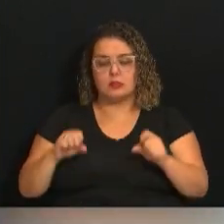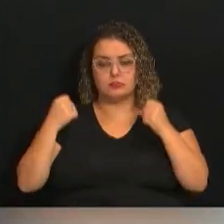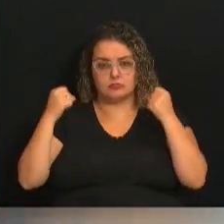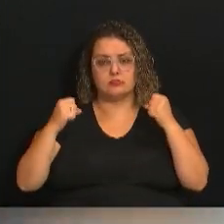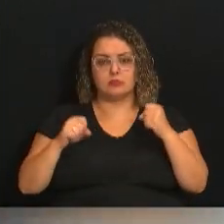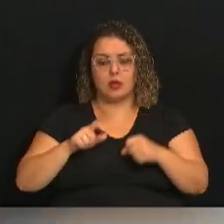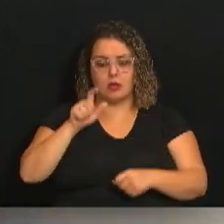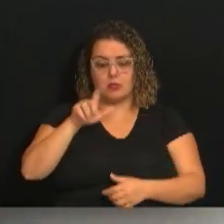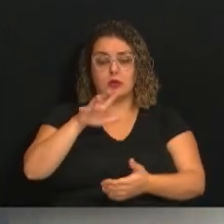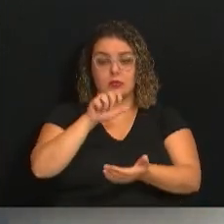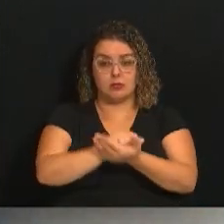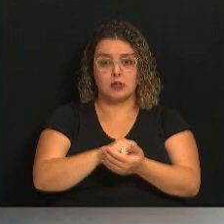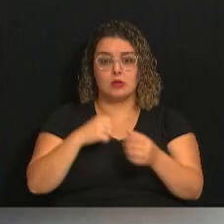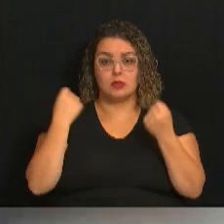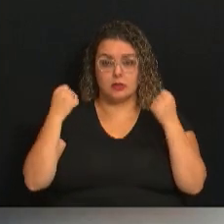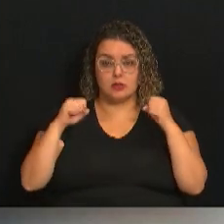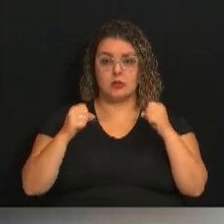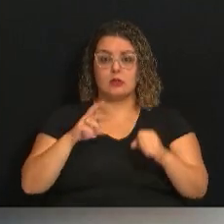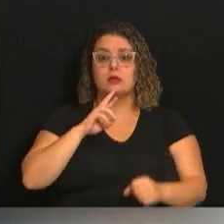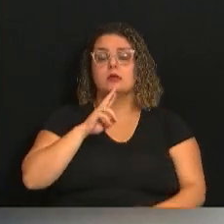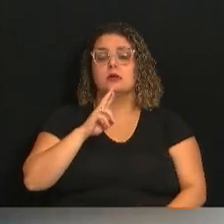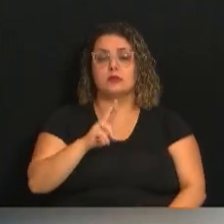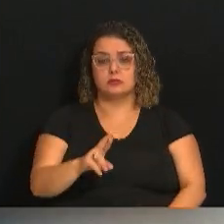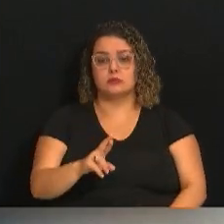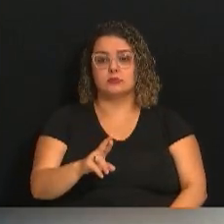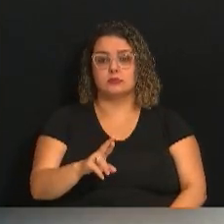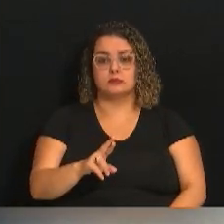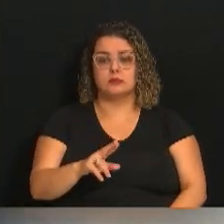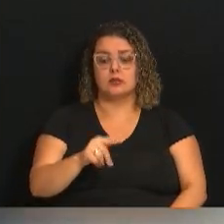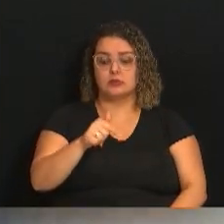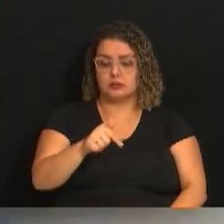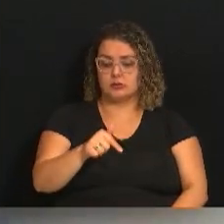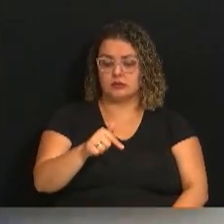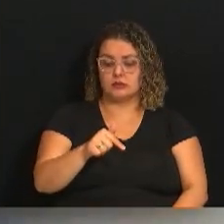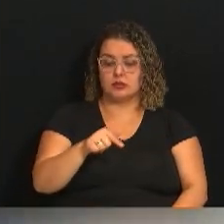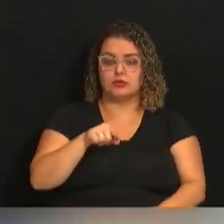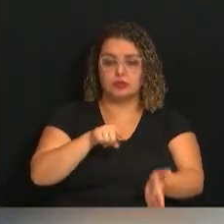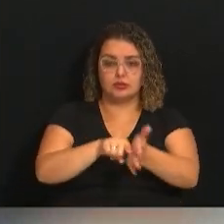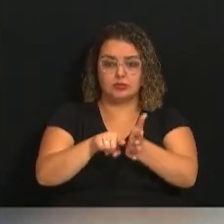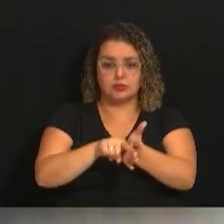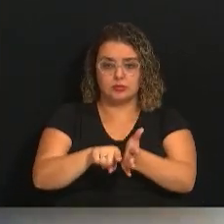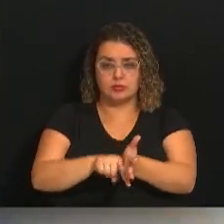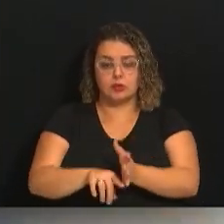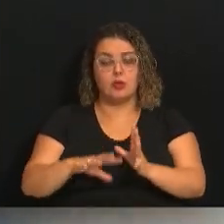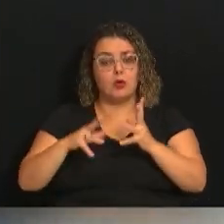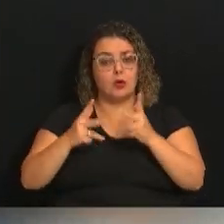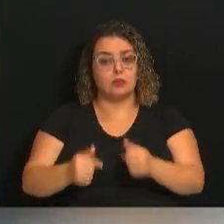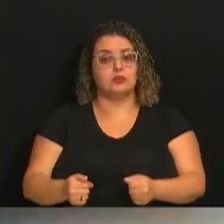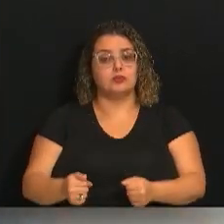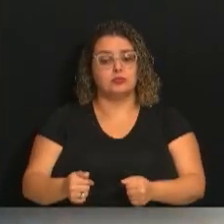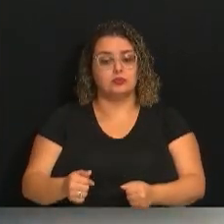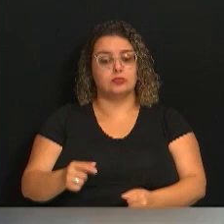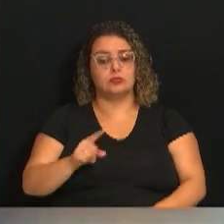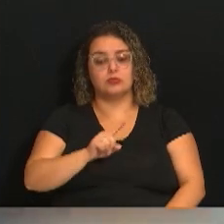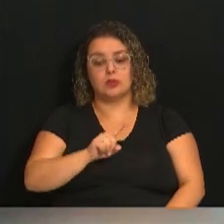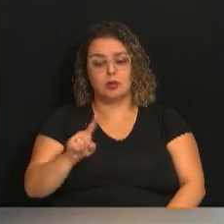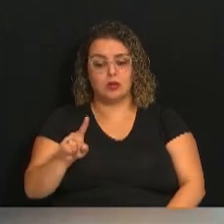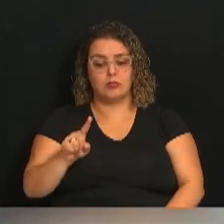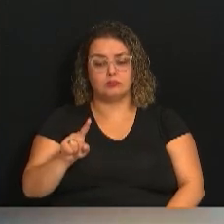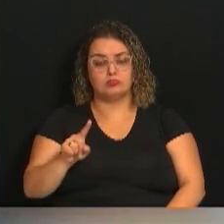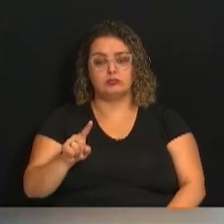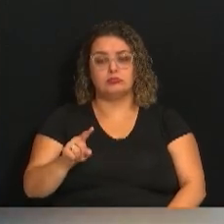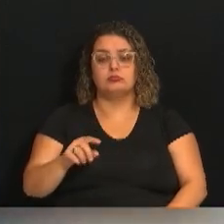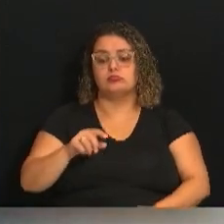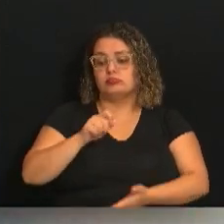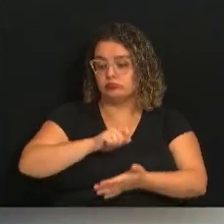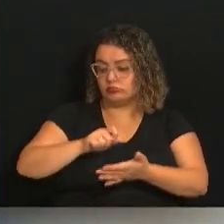matricular na academia, ele responde 7 itens e, quando todos negativos, ele assina um termo de